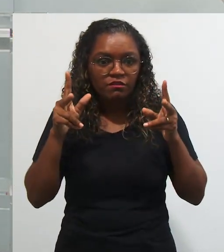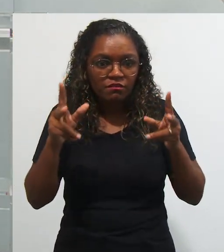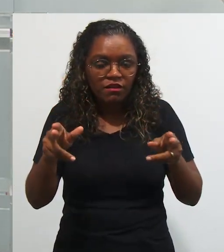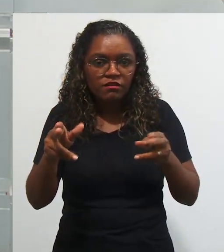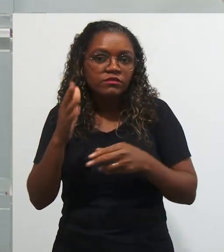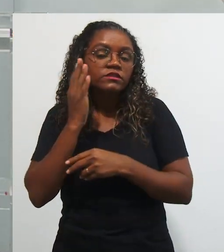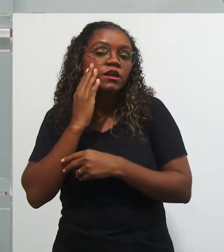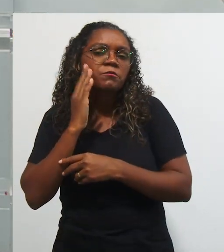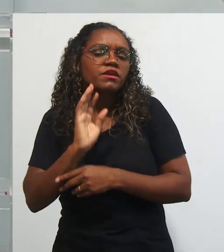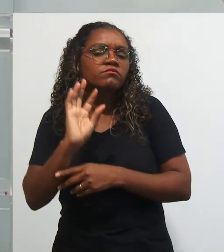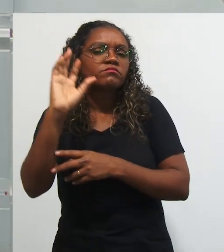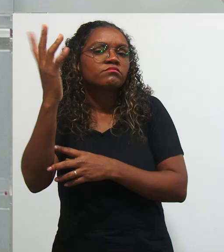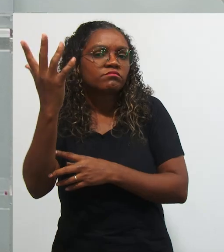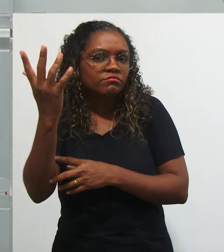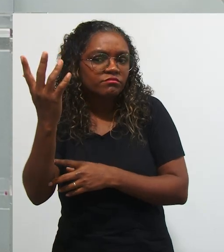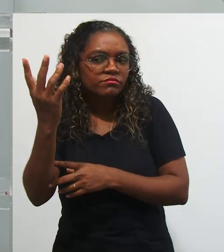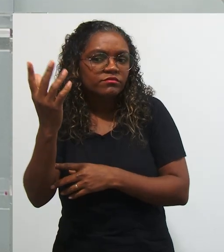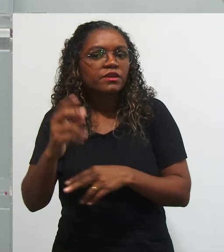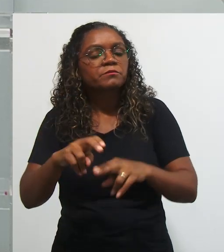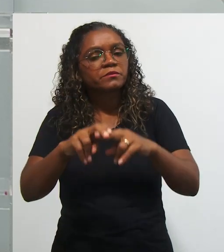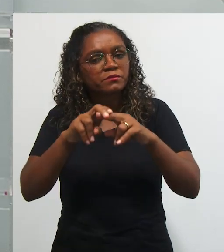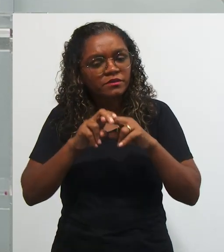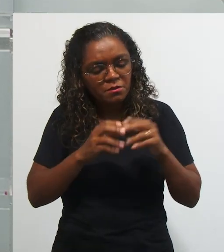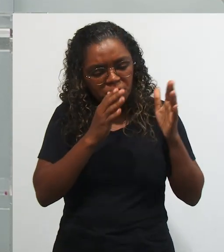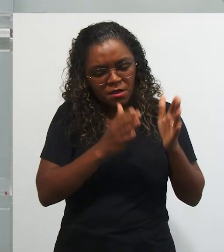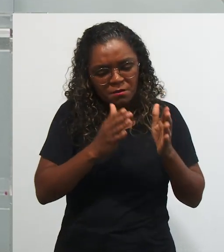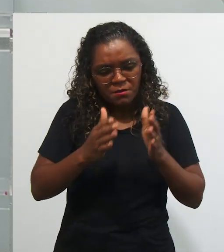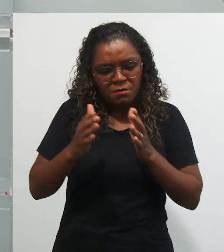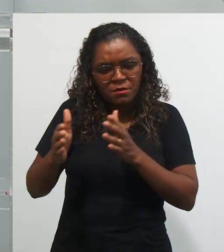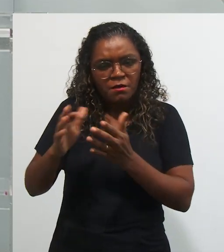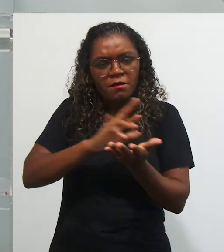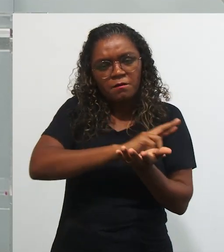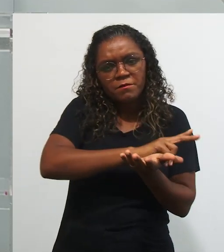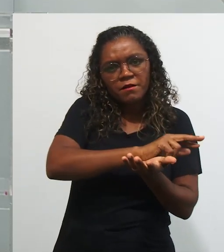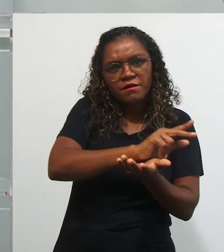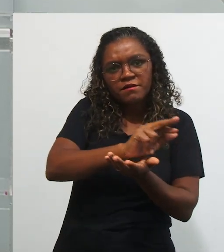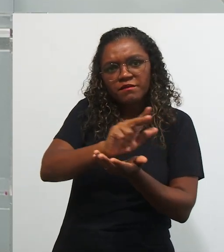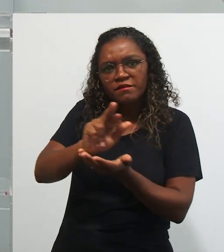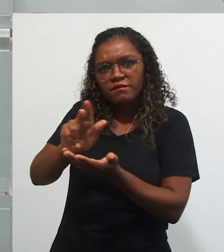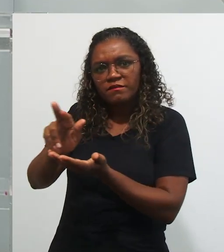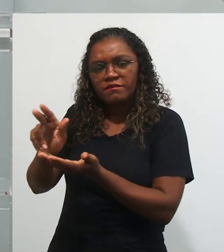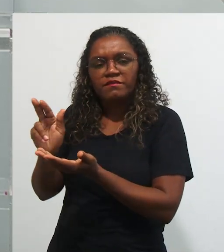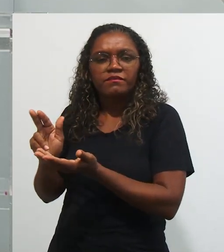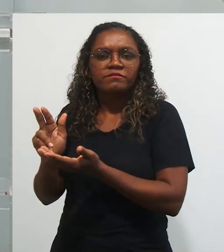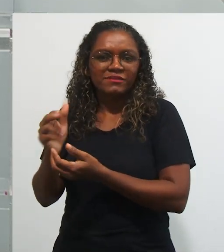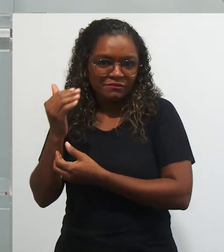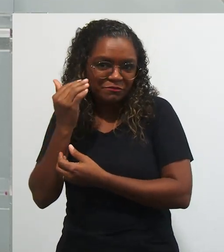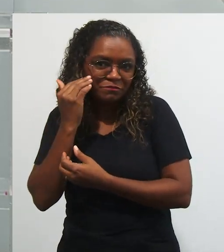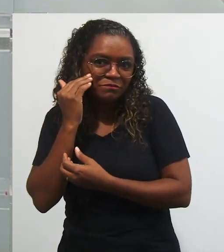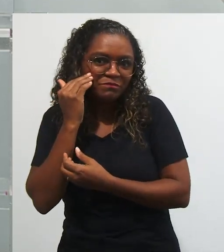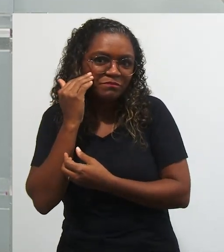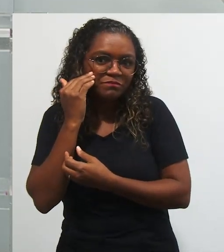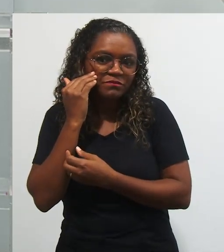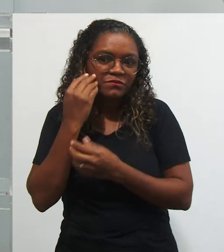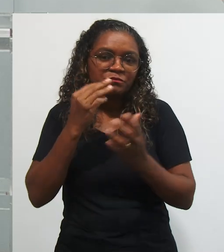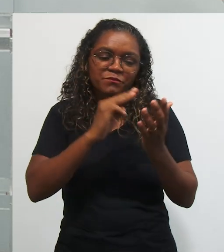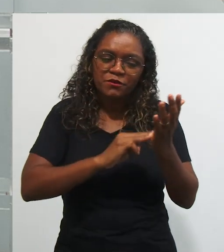você saber o que está acontecendo. Então, você faz um monte de processos, é um desencadear de